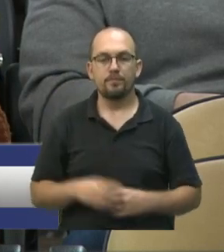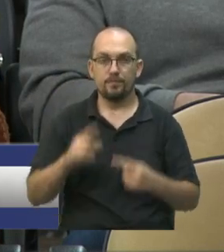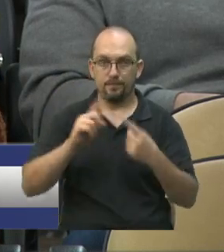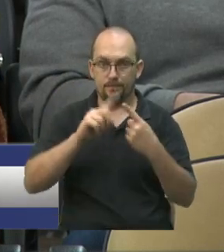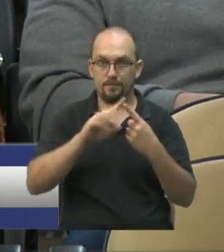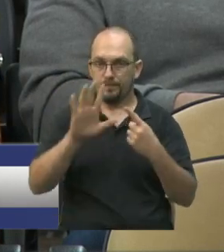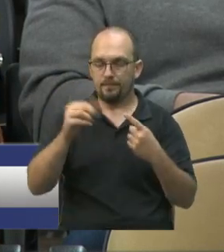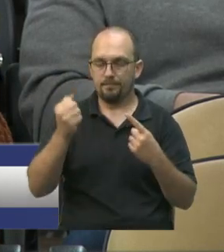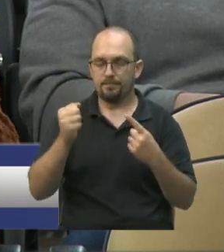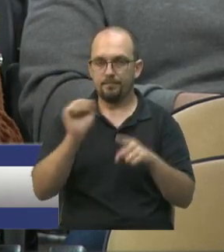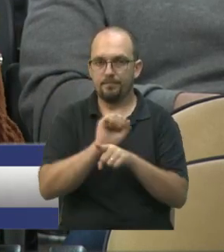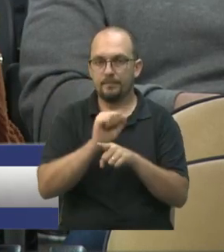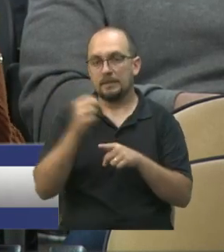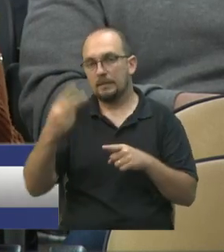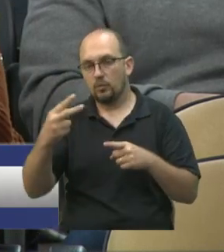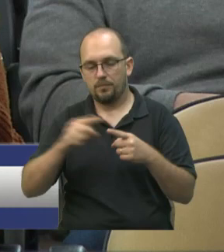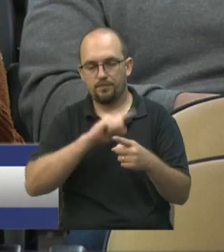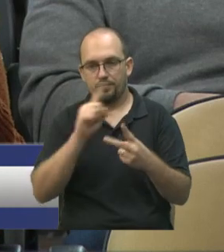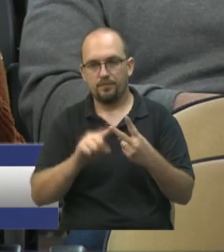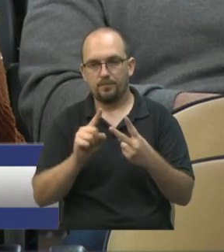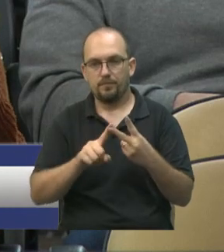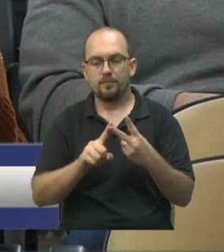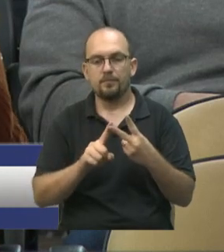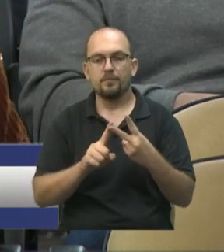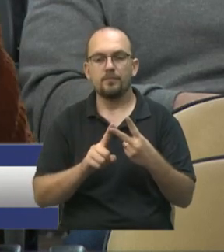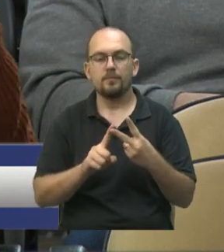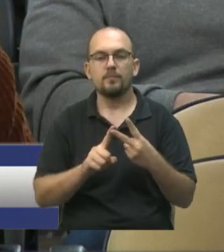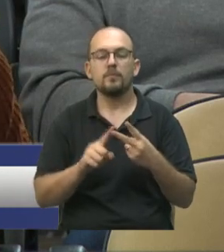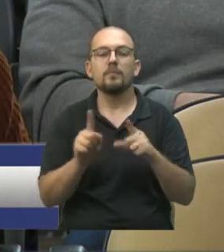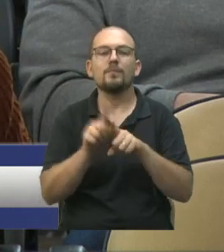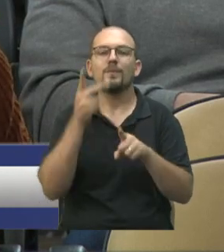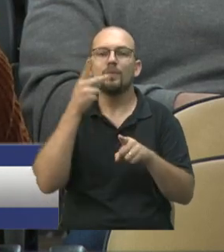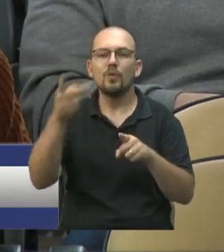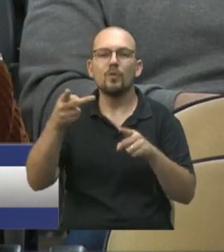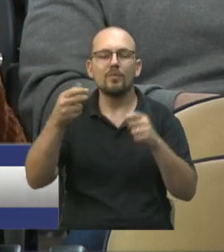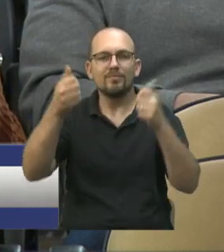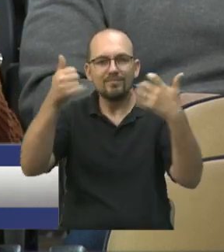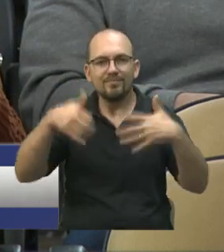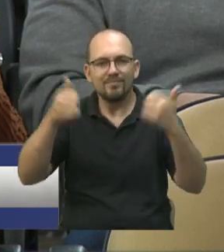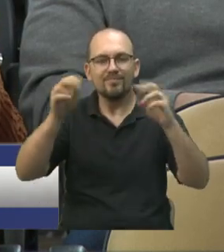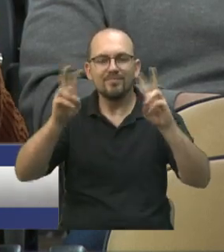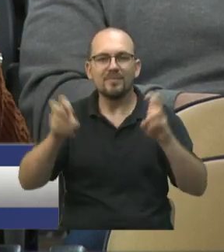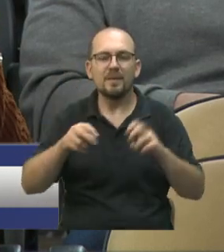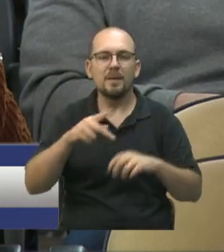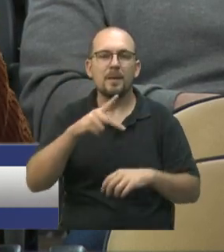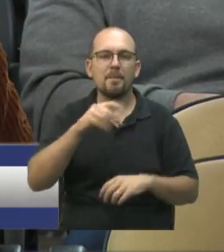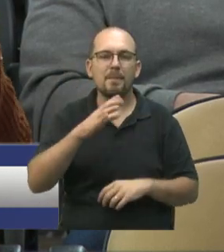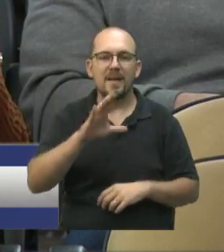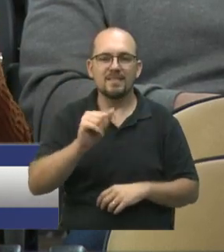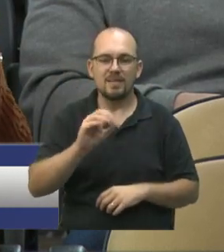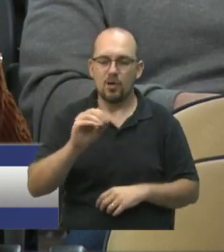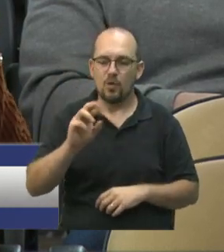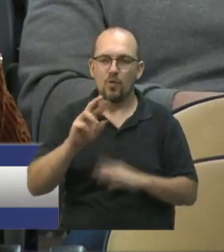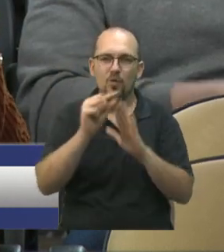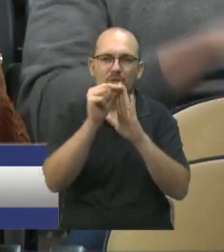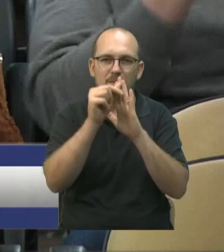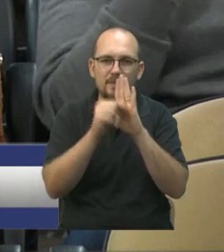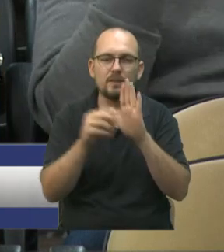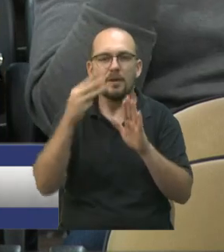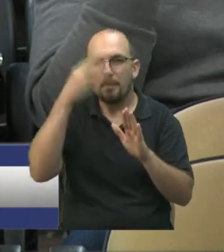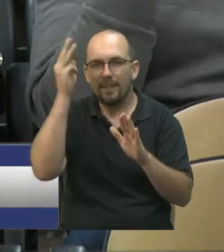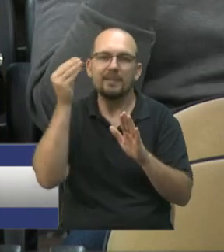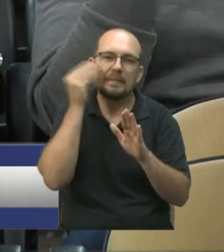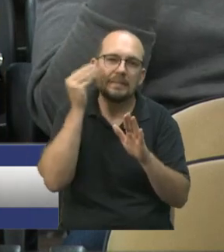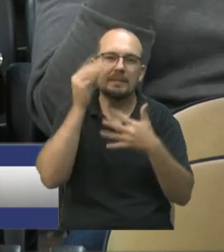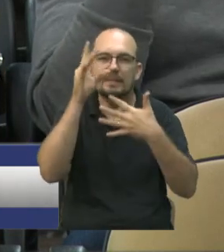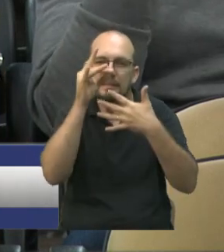outra coisa. Também foi falado aí de que várias vezes da peça orçamentária, o Matheus tentou detalhar um pouco.